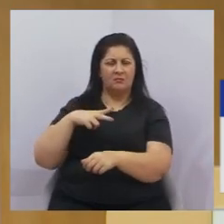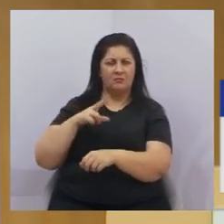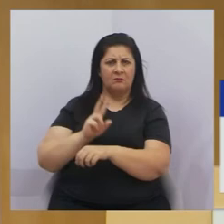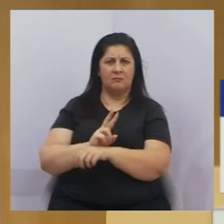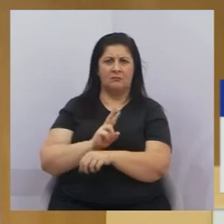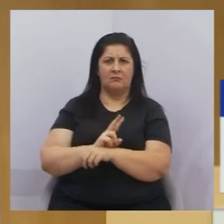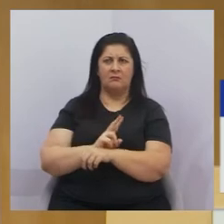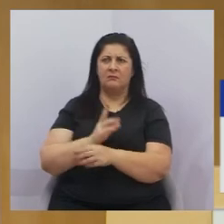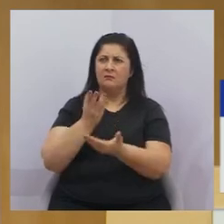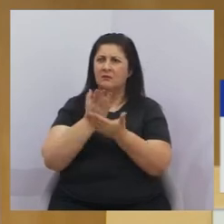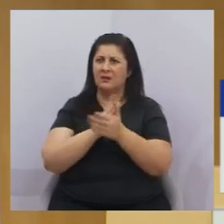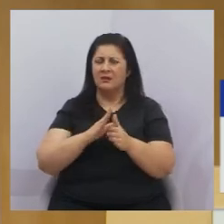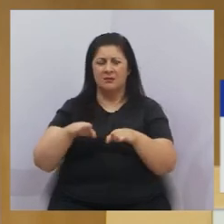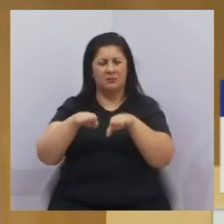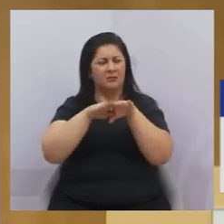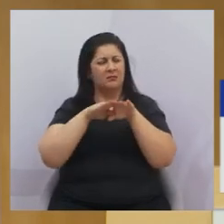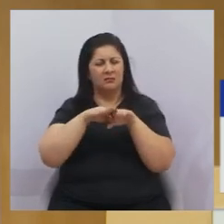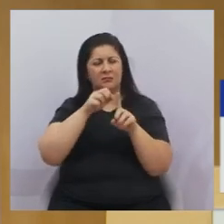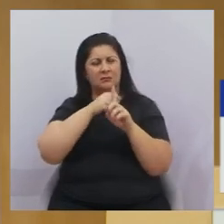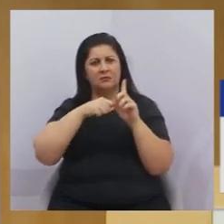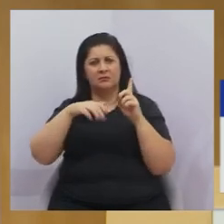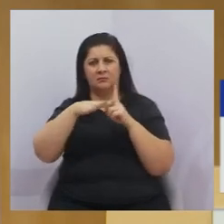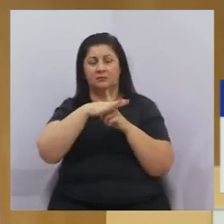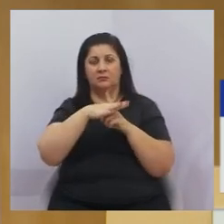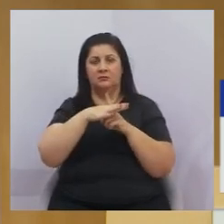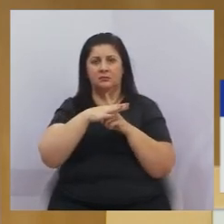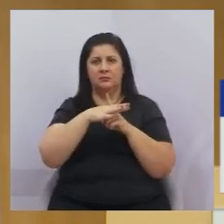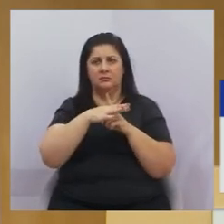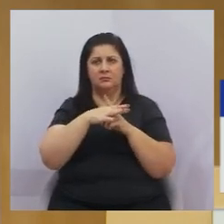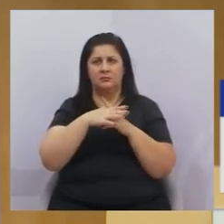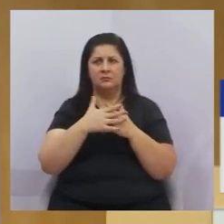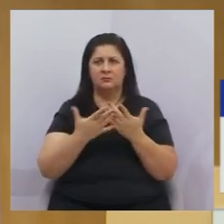para acabar com a desigualdade social.